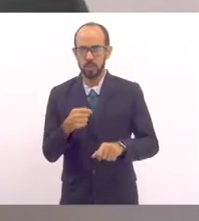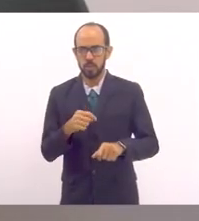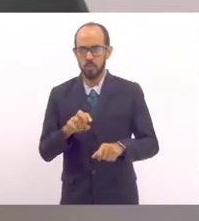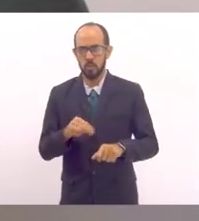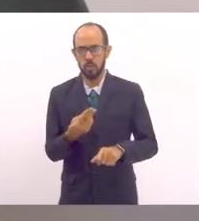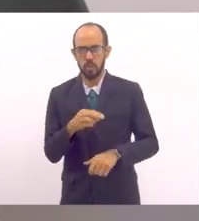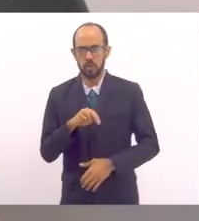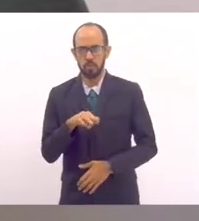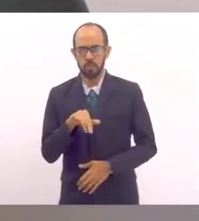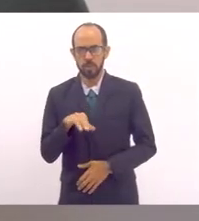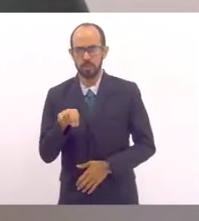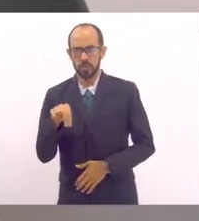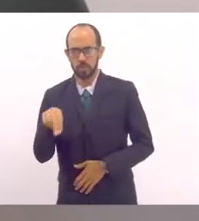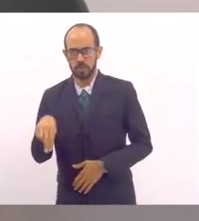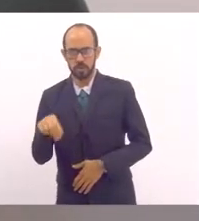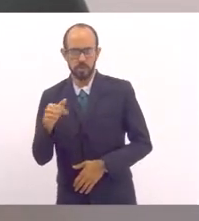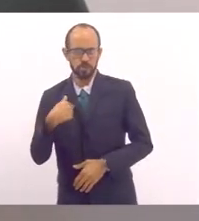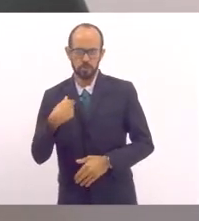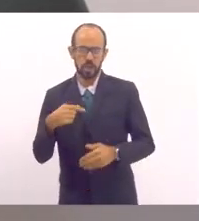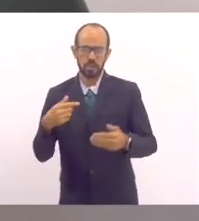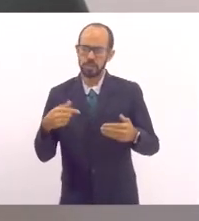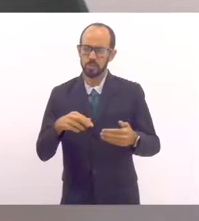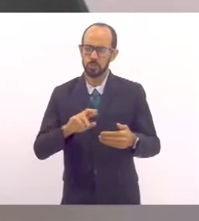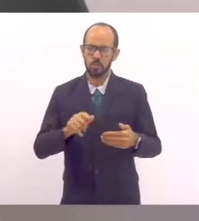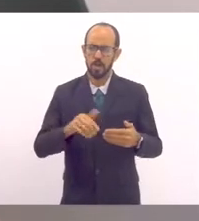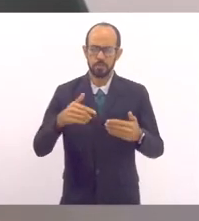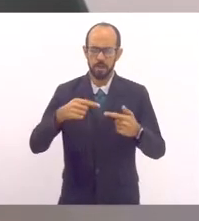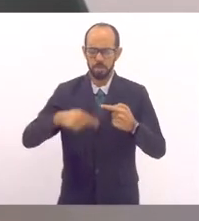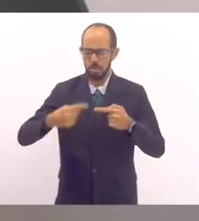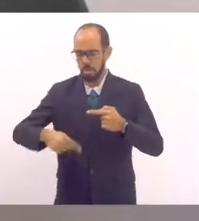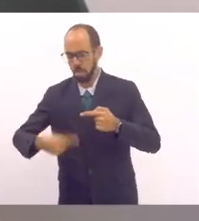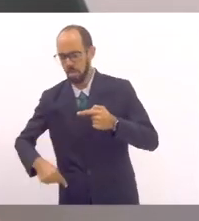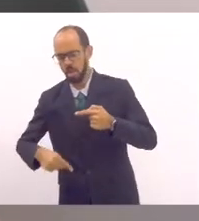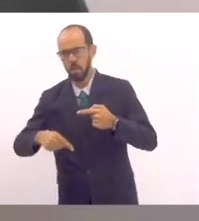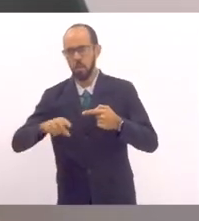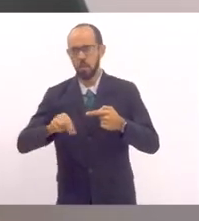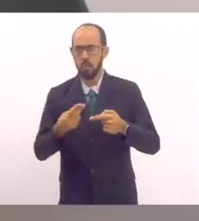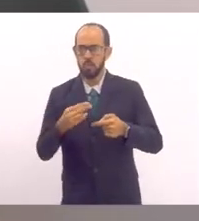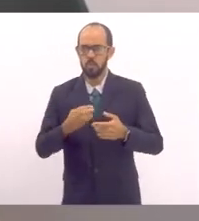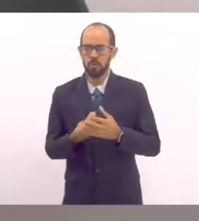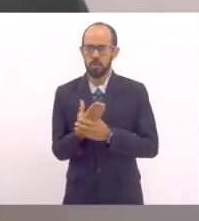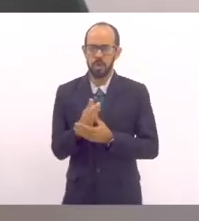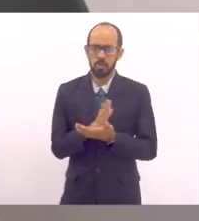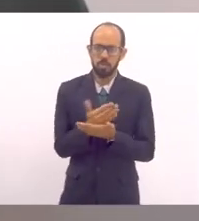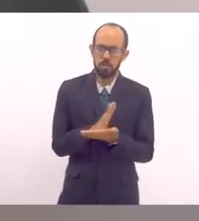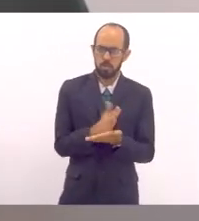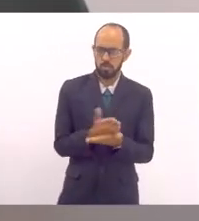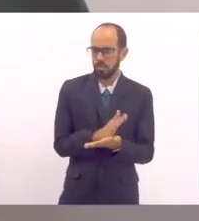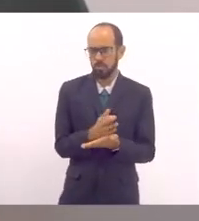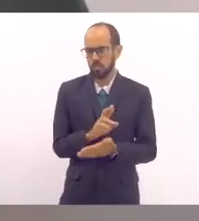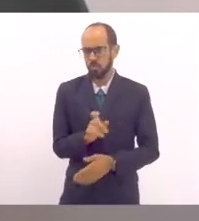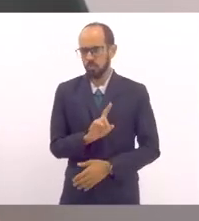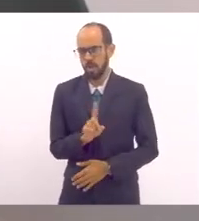de instância, que a gente está aqui para discordar ou para criar algum tipo de incômodo ou de qualquer tipo